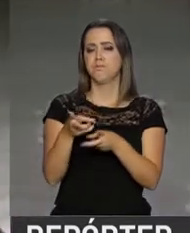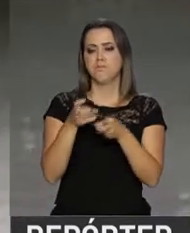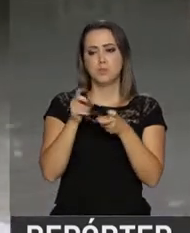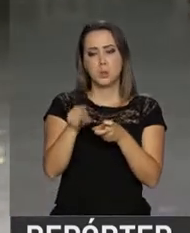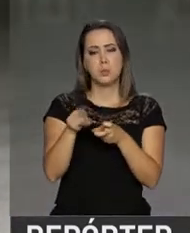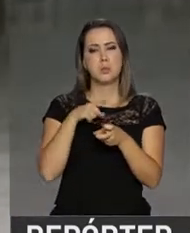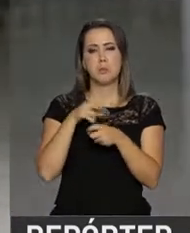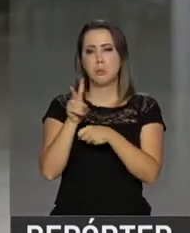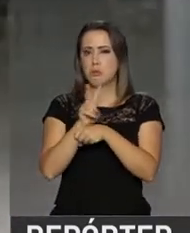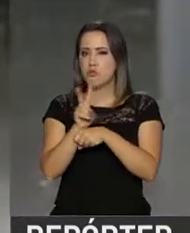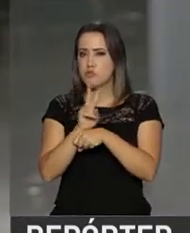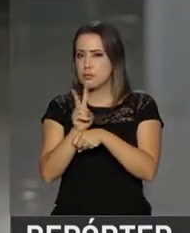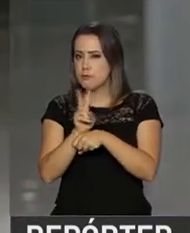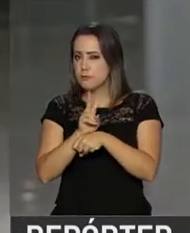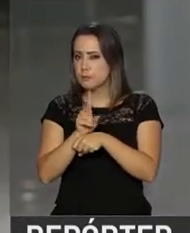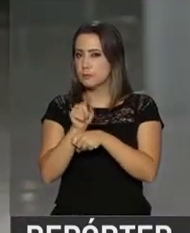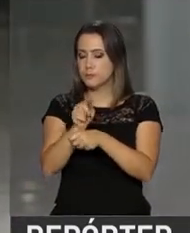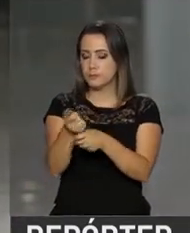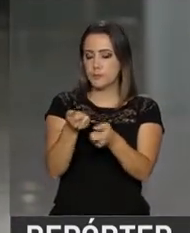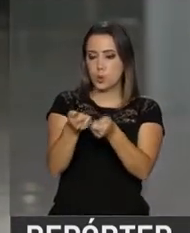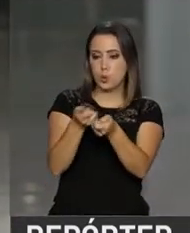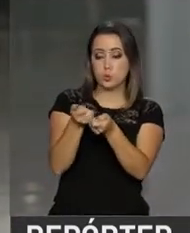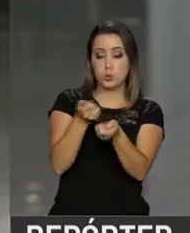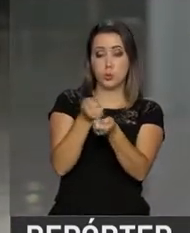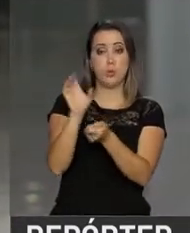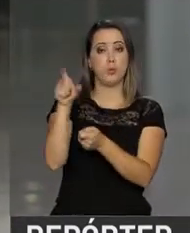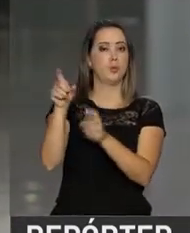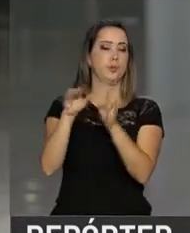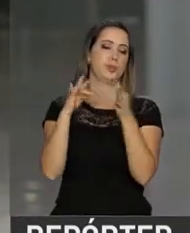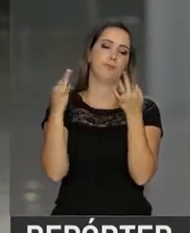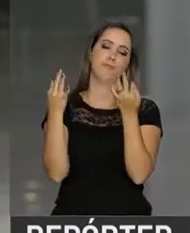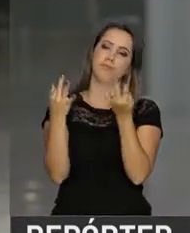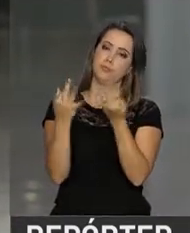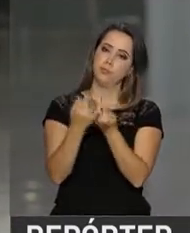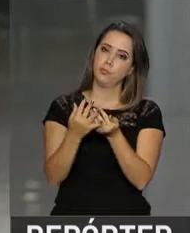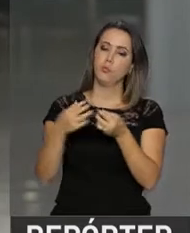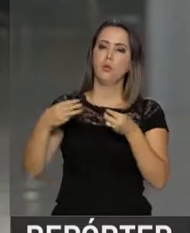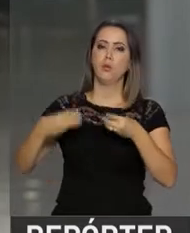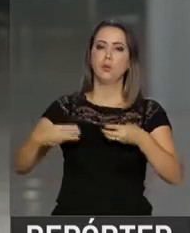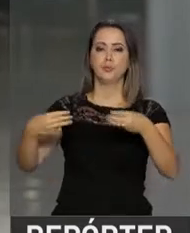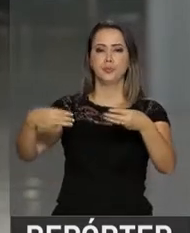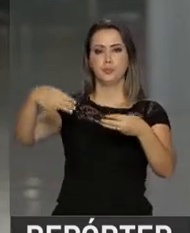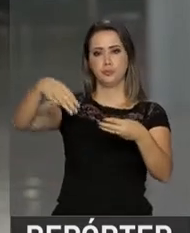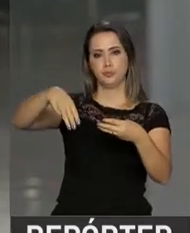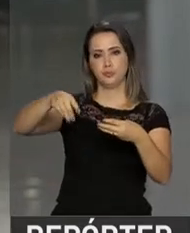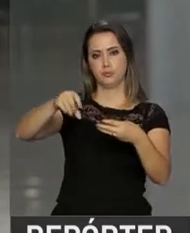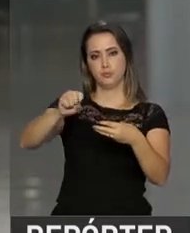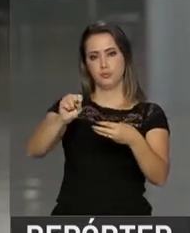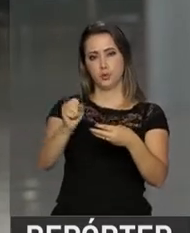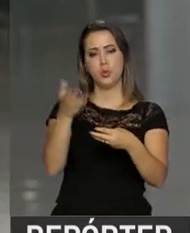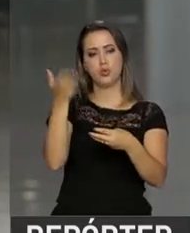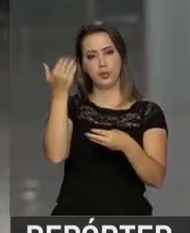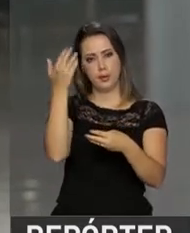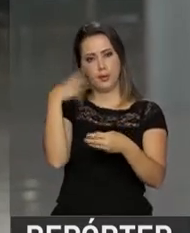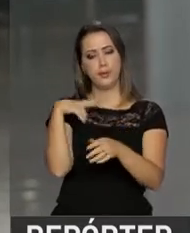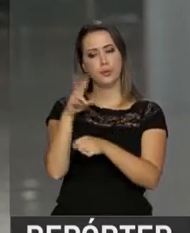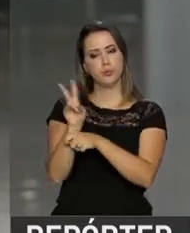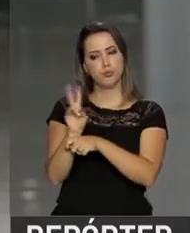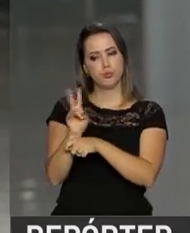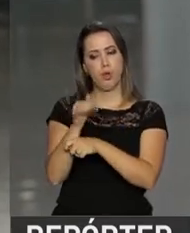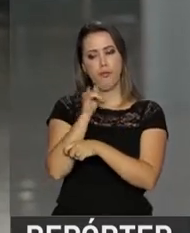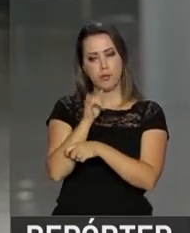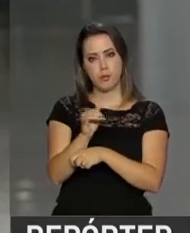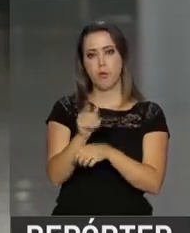chamado pente fino no bolsa família do ministério do desenvolvimento social vem fazendo desde maio de 2016 esses